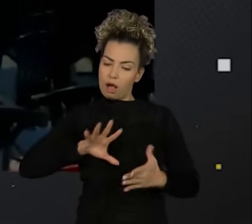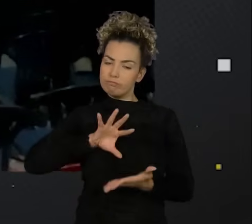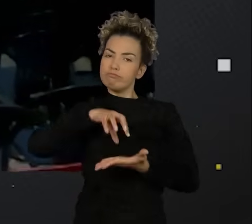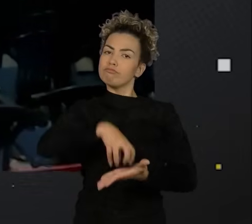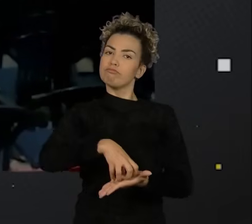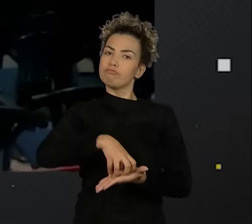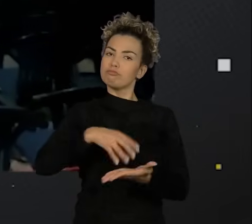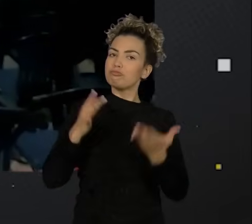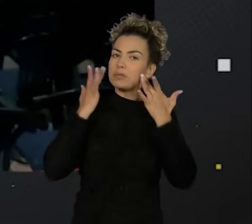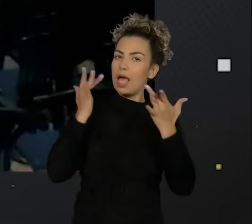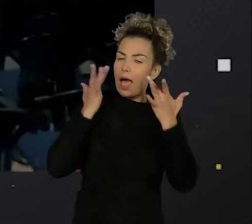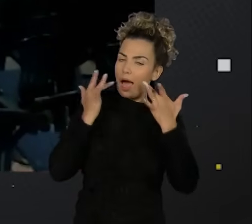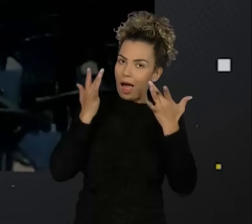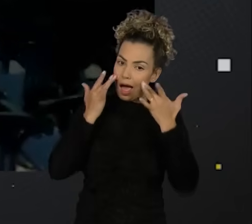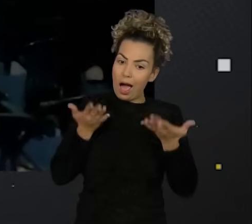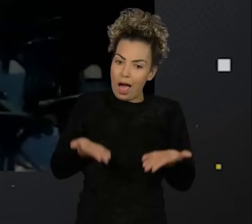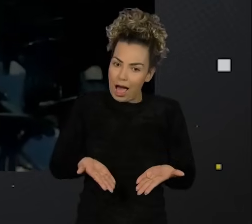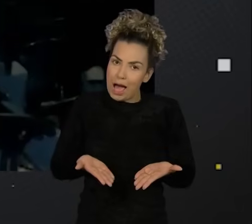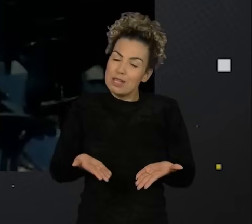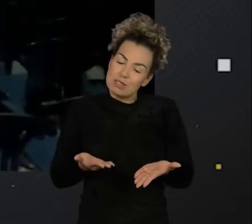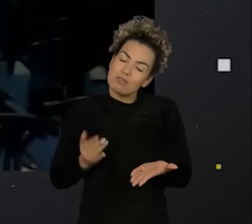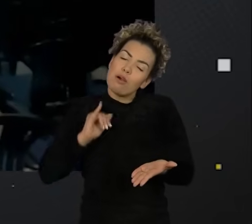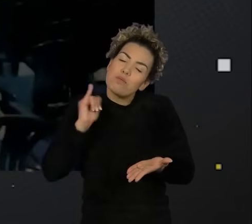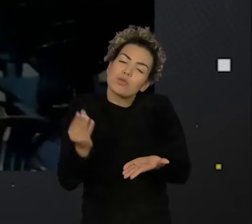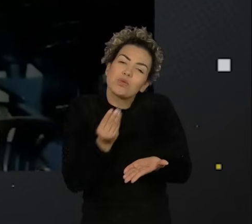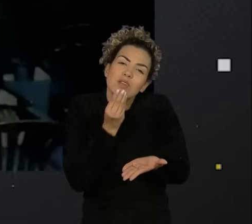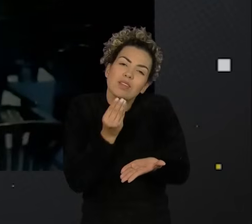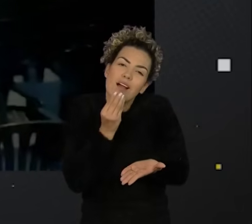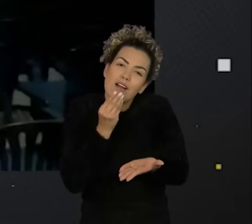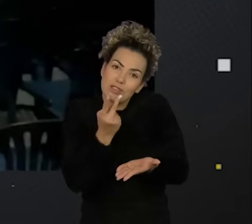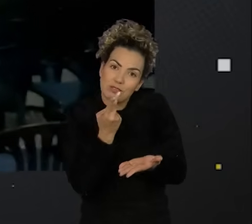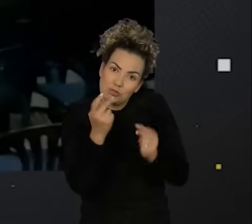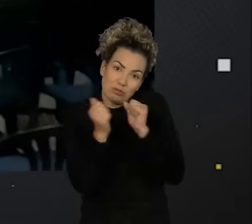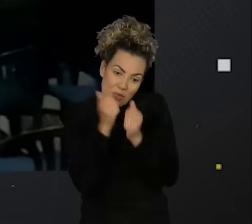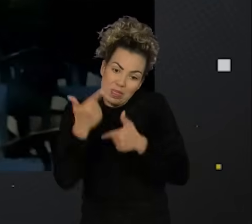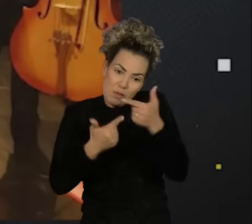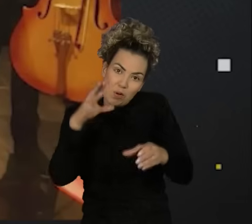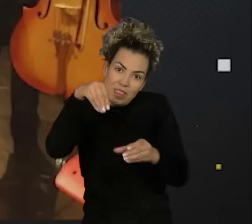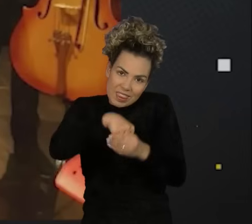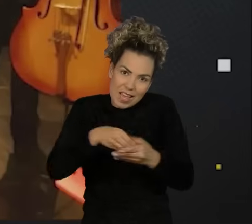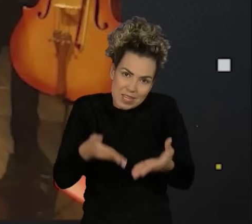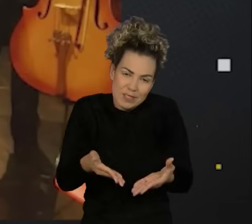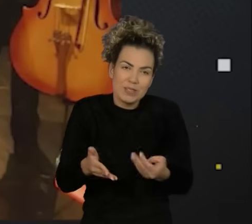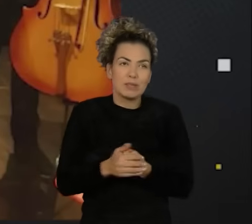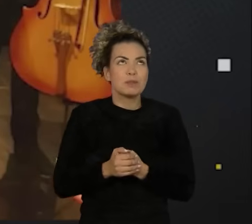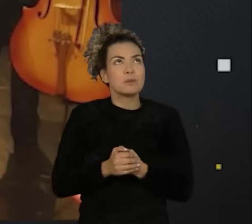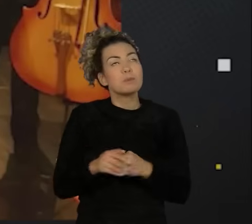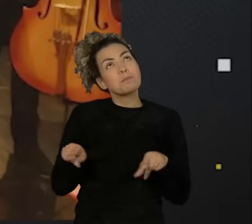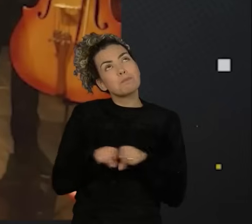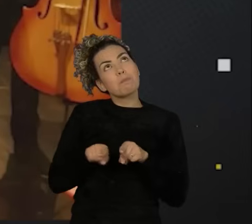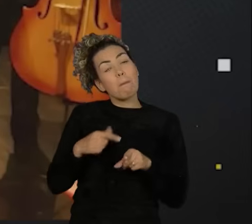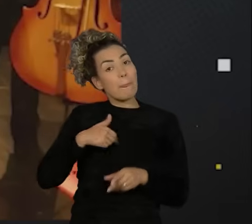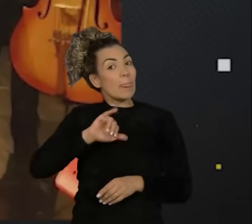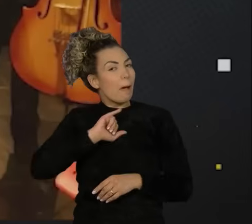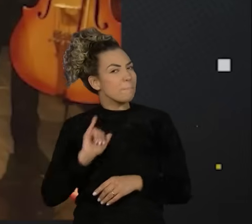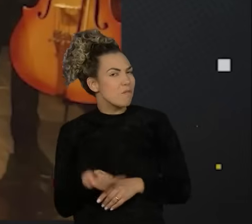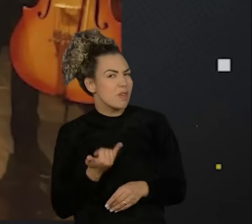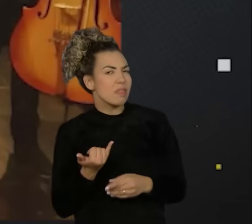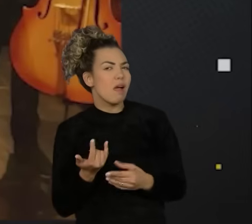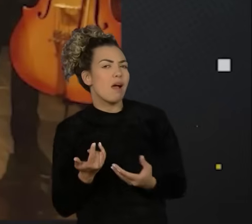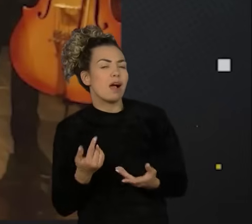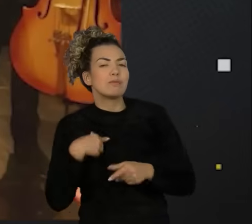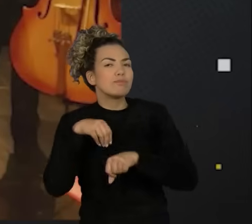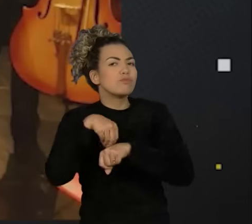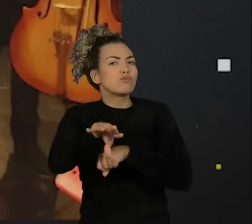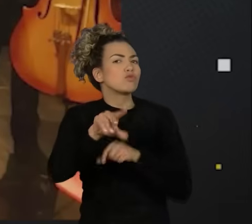teatro que tivemos o privilégio de fazermos juntos. Queria aproveitar para dizer o quanto